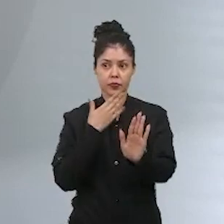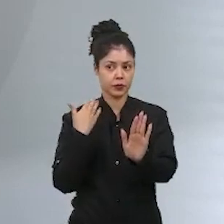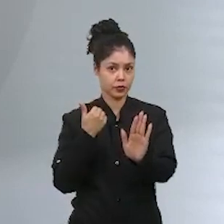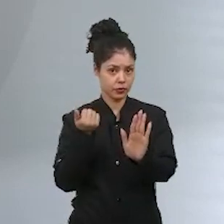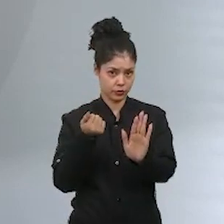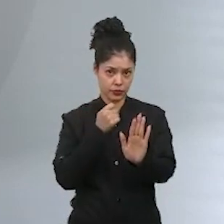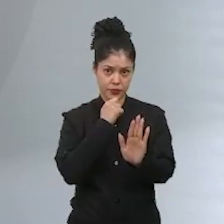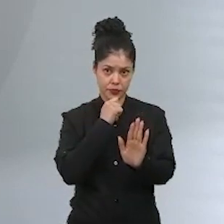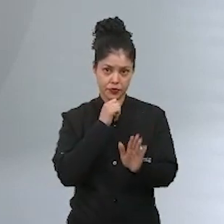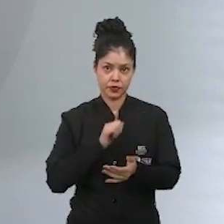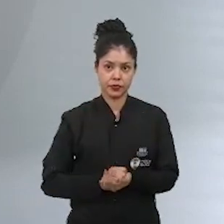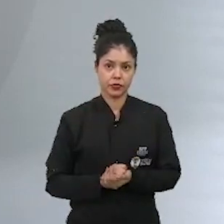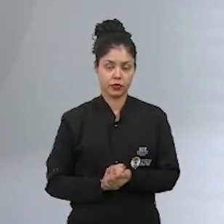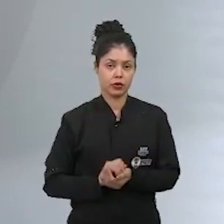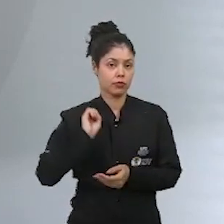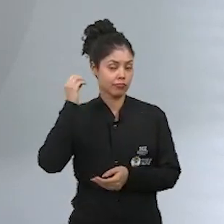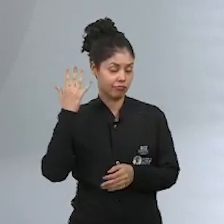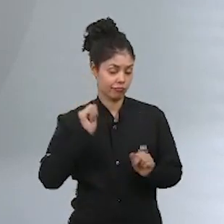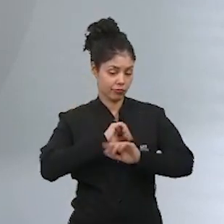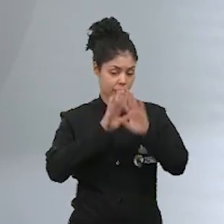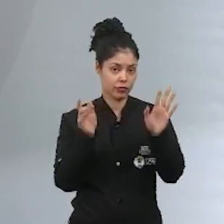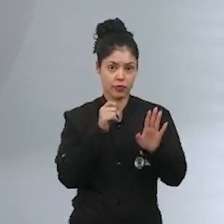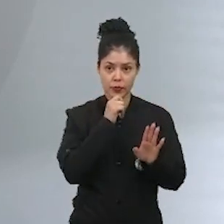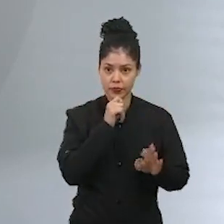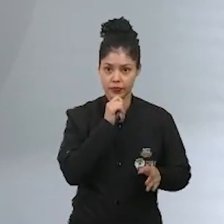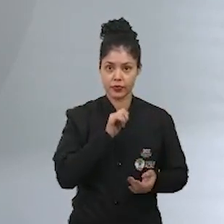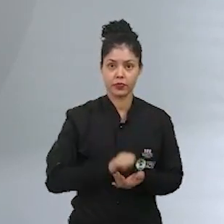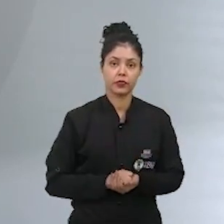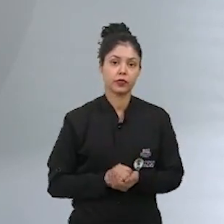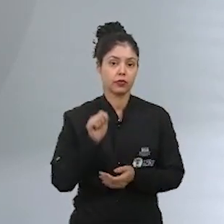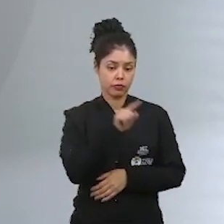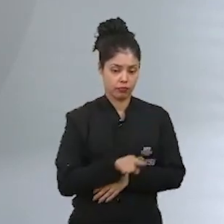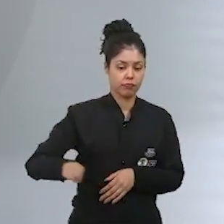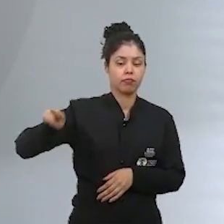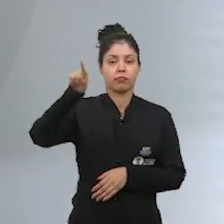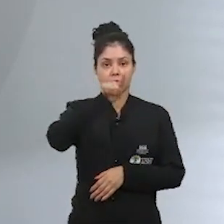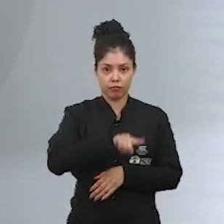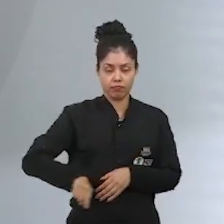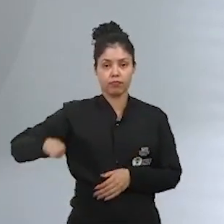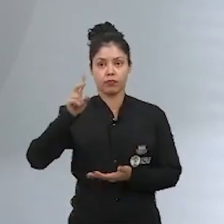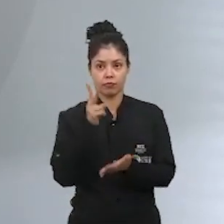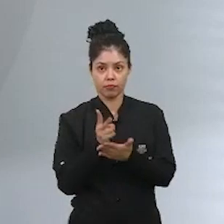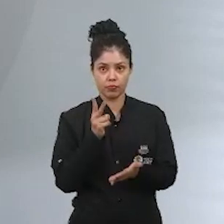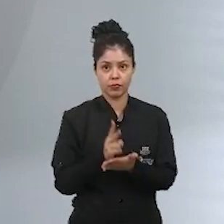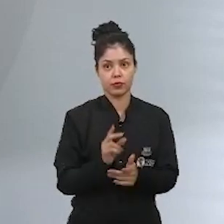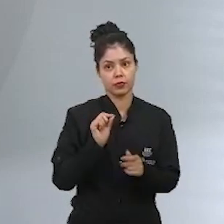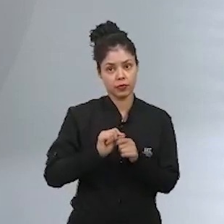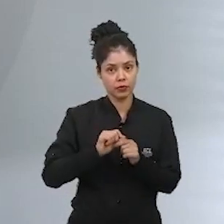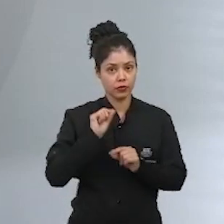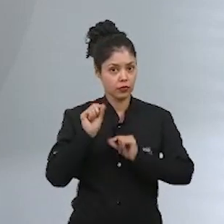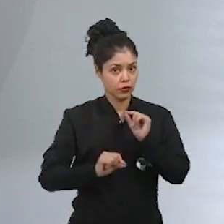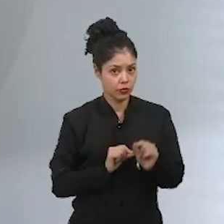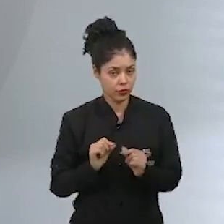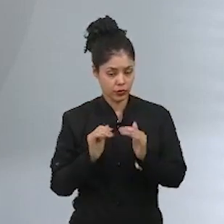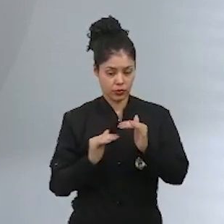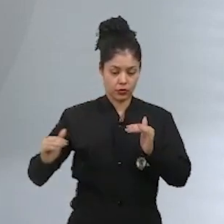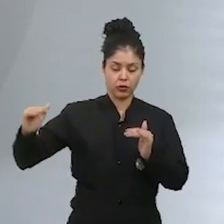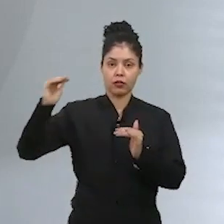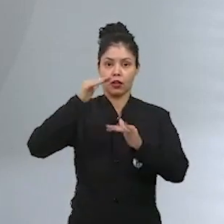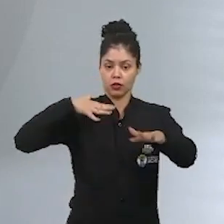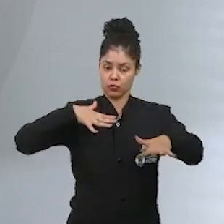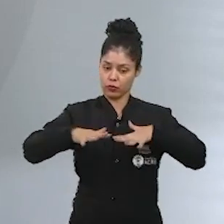crosta terrestre? É exatamente isso. E aí esse movimento circular, ele vai fazer com que o que está em cima venha